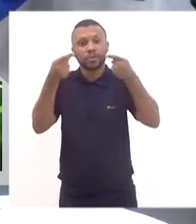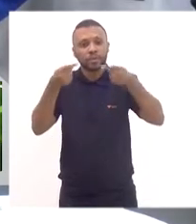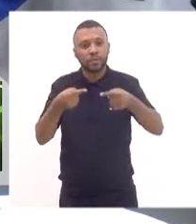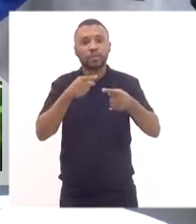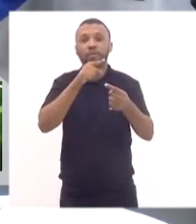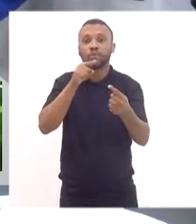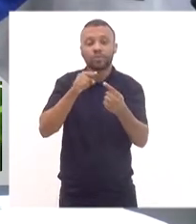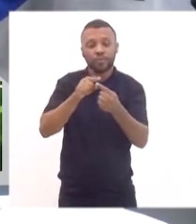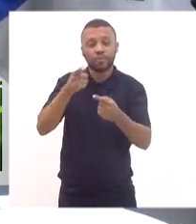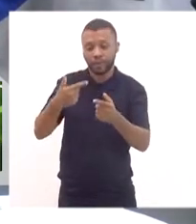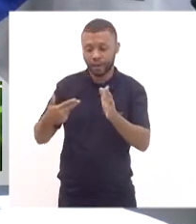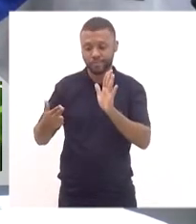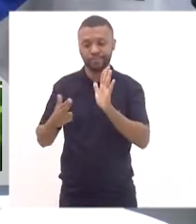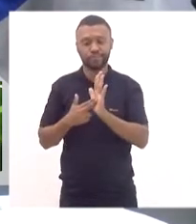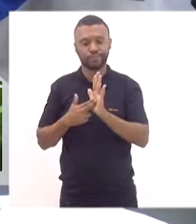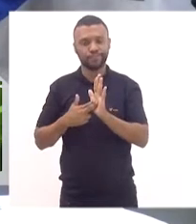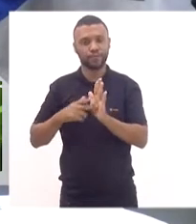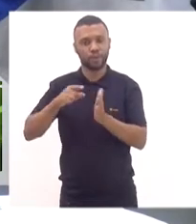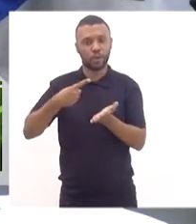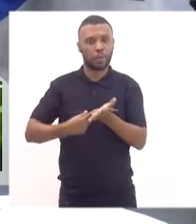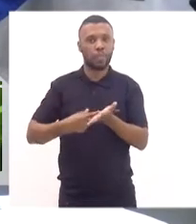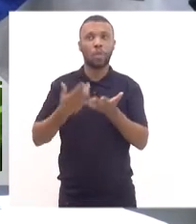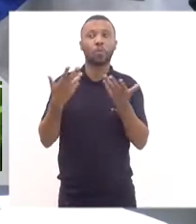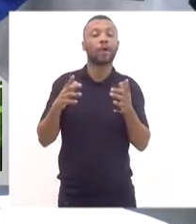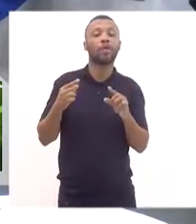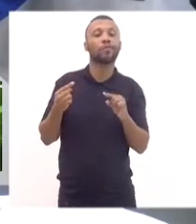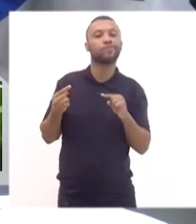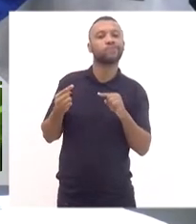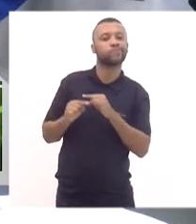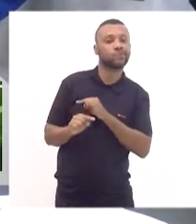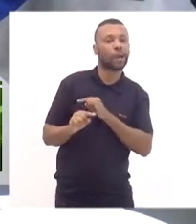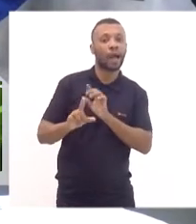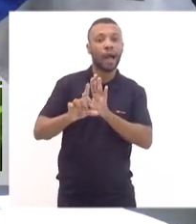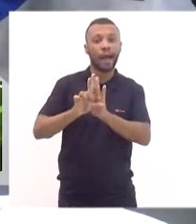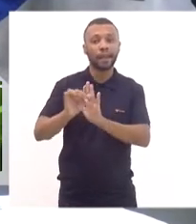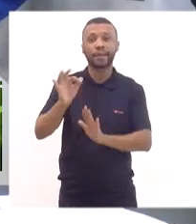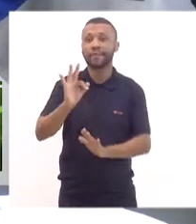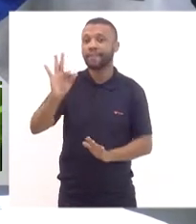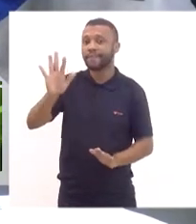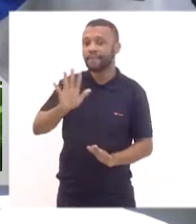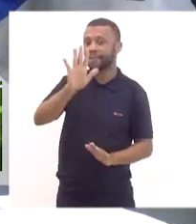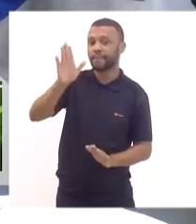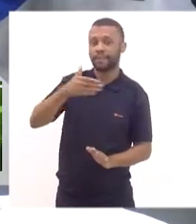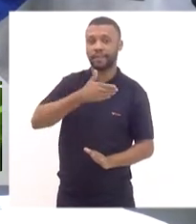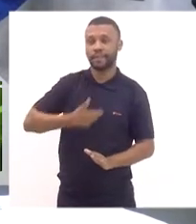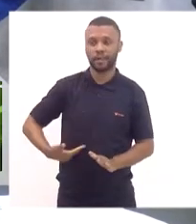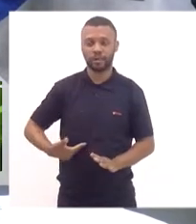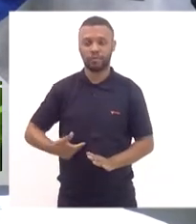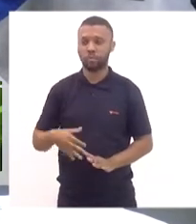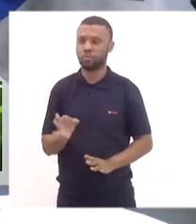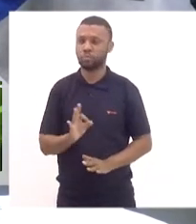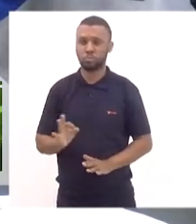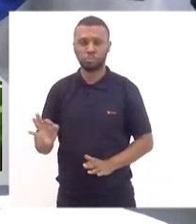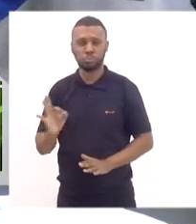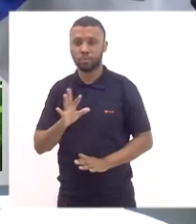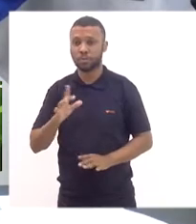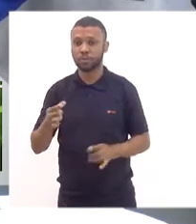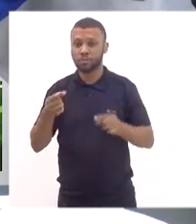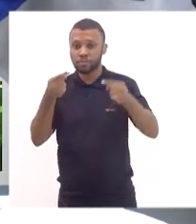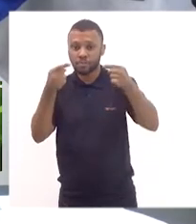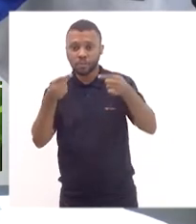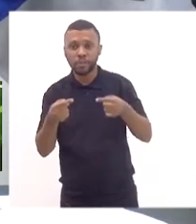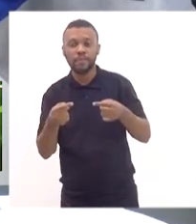que eu já assumi, sem contrariar a legislação federal. E já estou passando aqui o desafio para a nossa